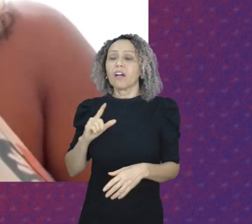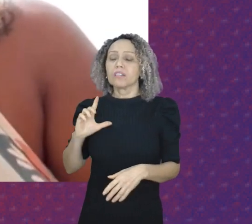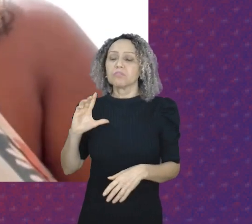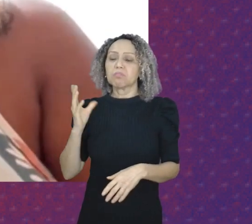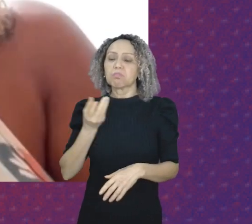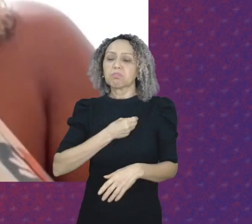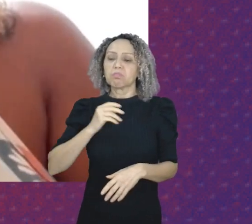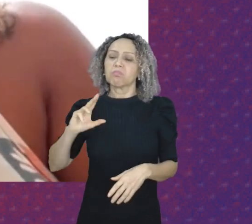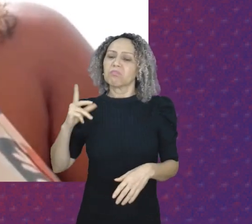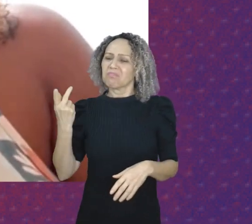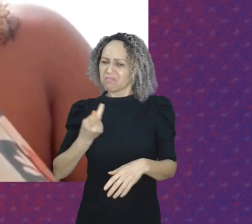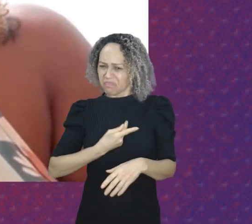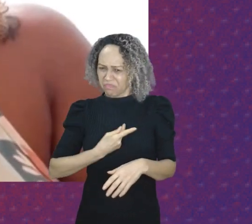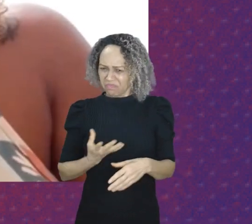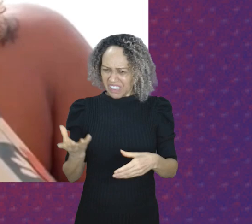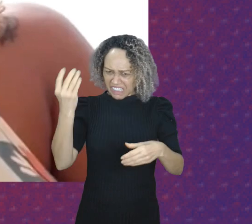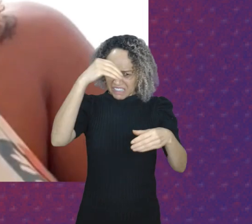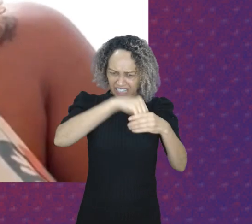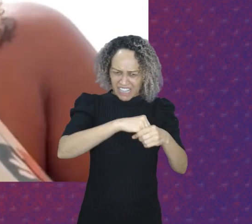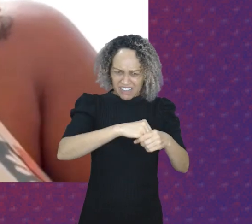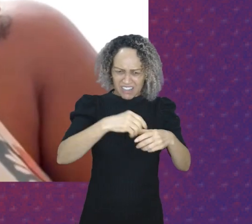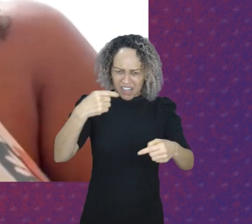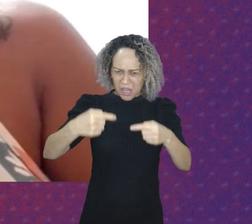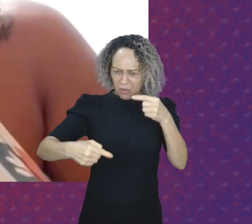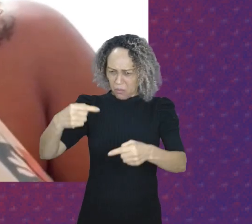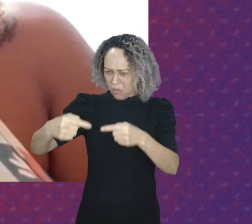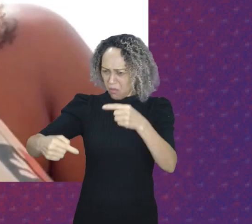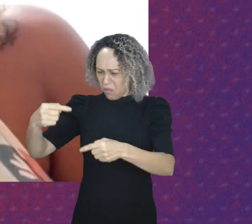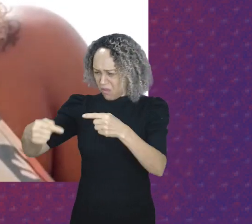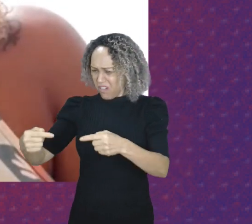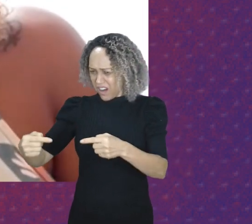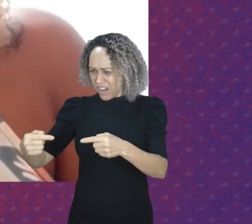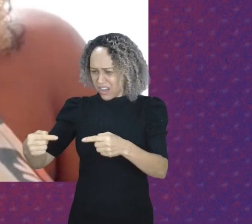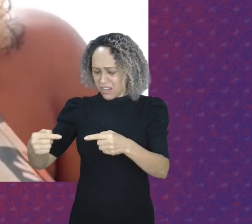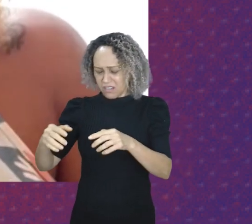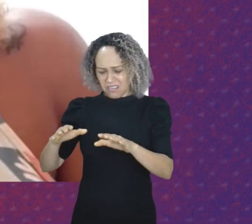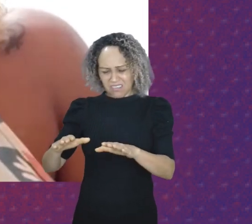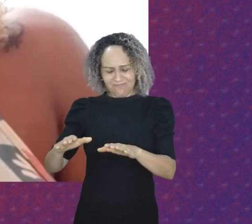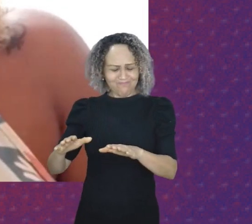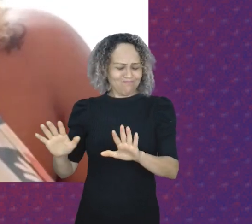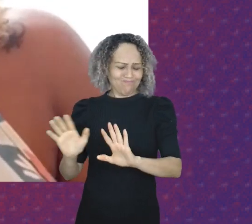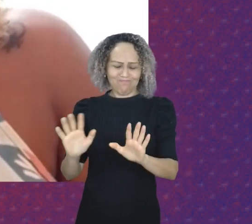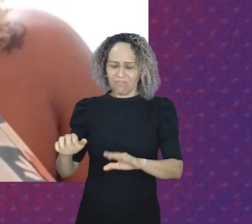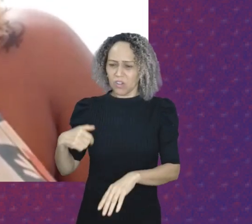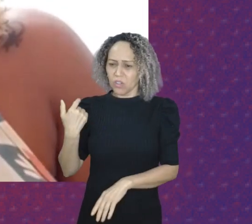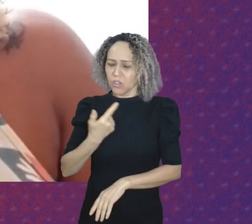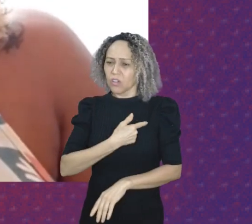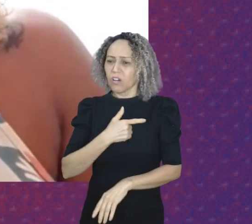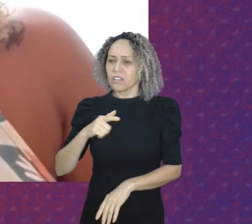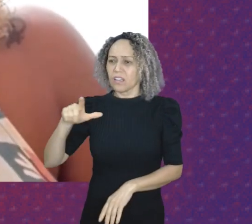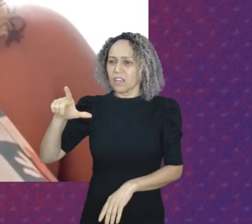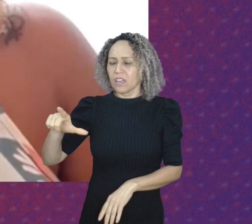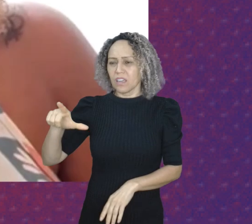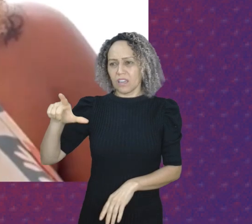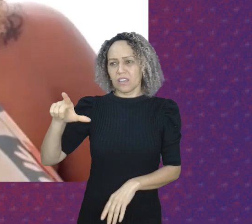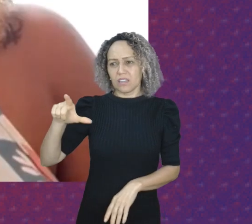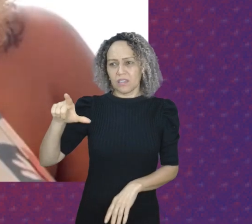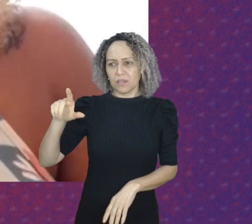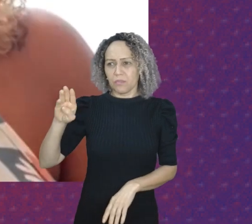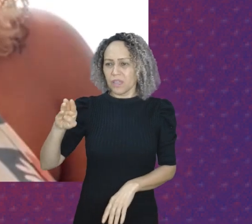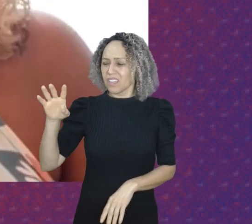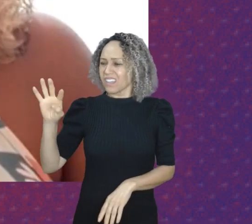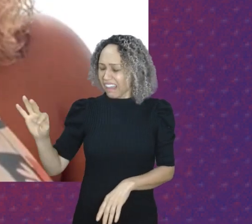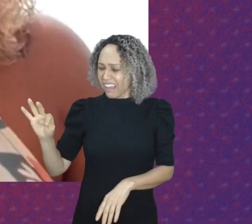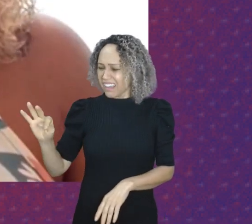públicas nacionais para mulheres. Eu falo das mulheres LGBTs. A gente não se vê nesse processo. E aí